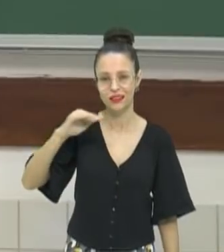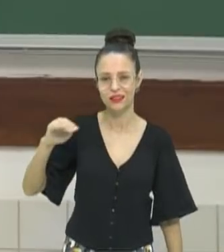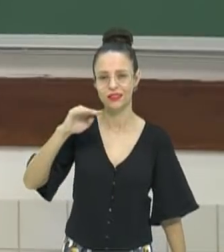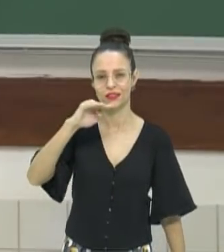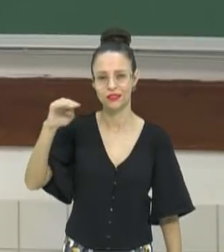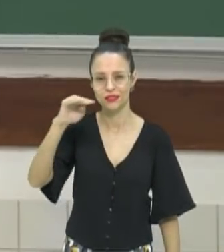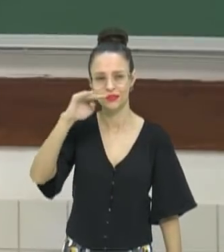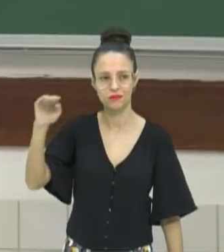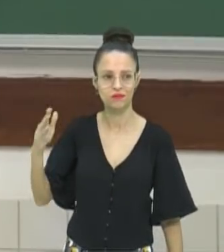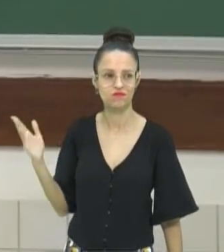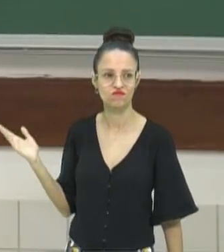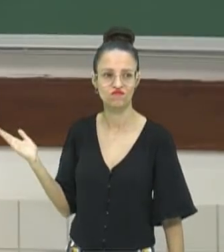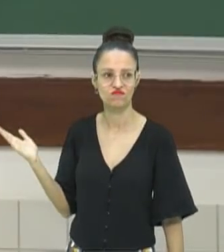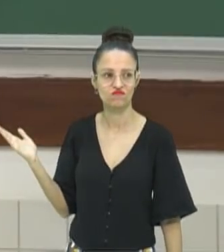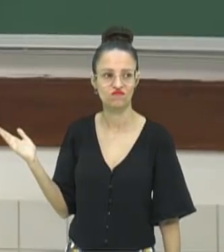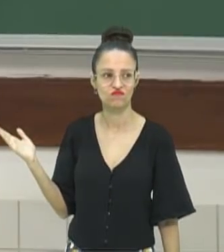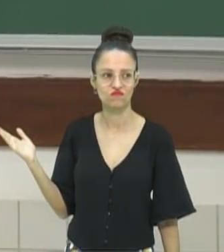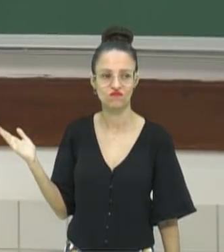que eu saiba?